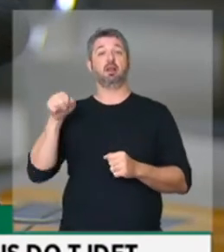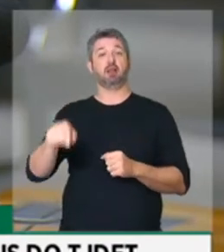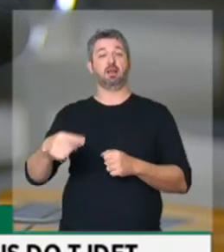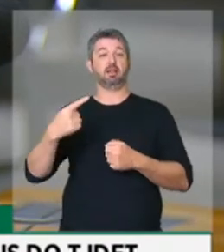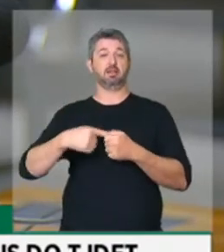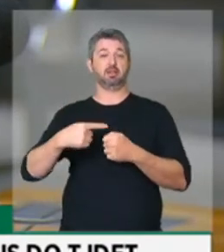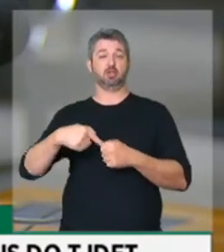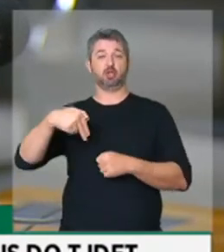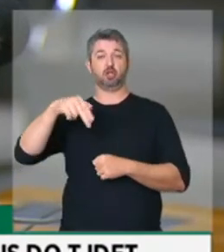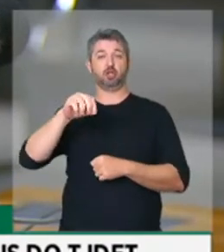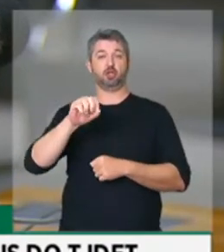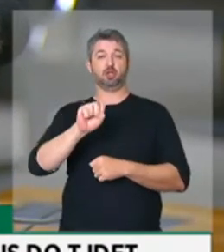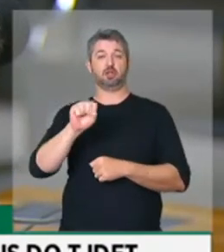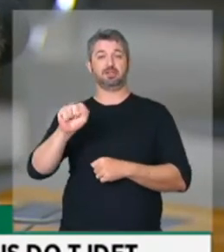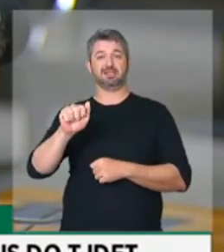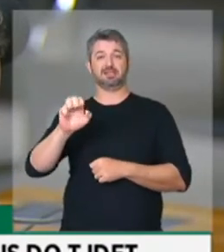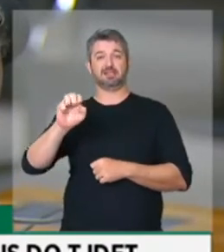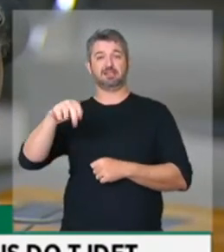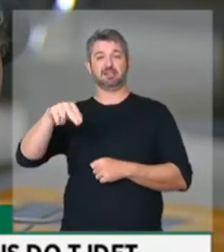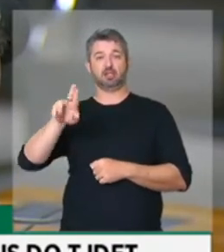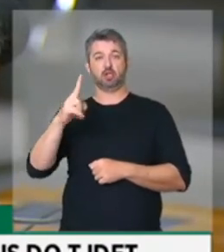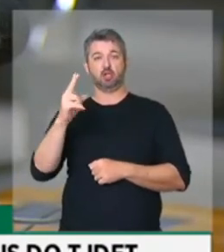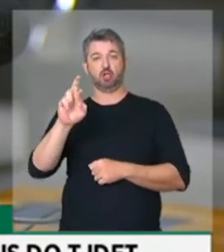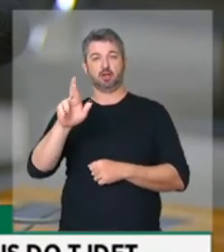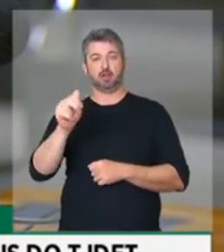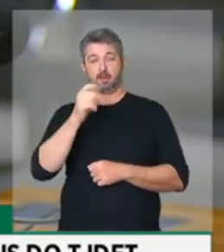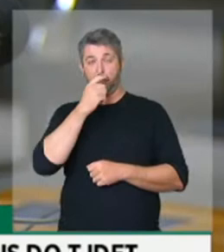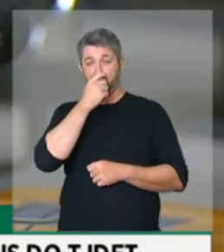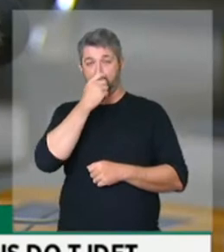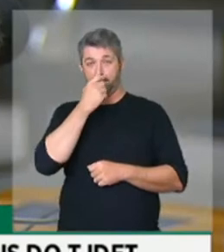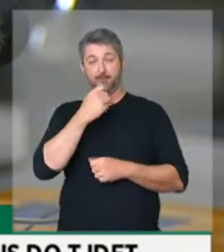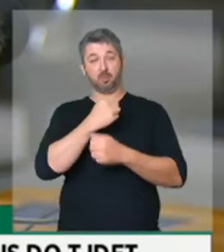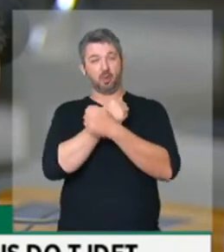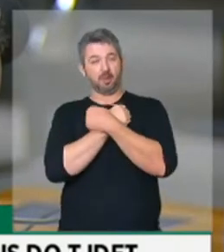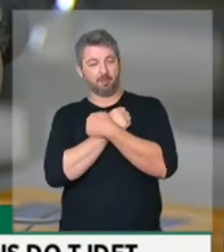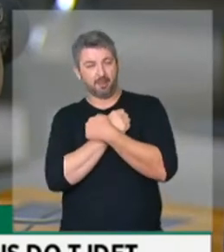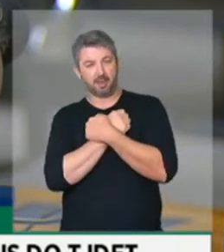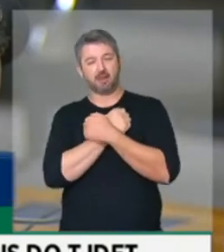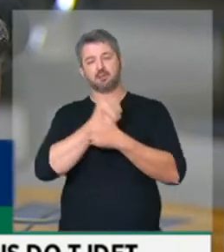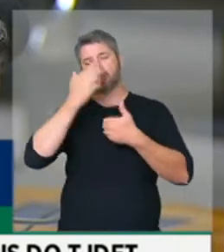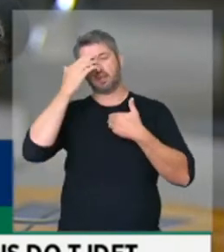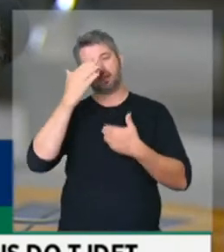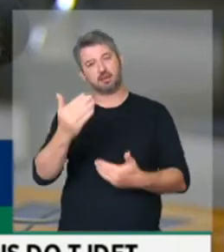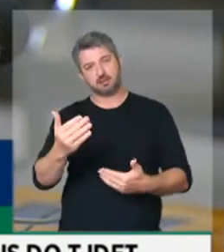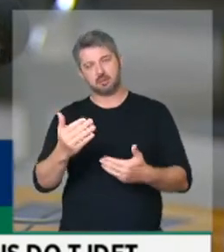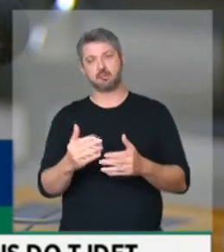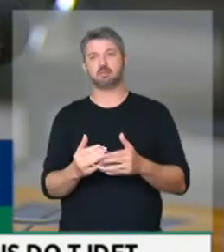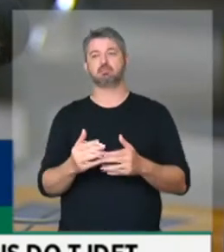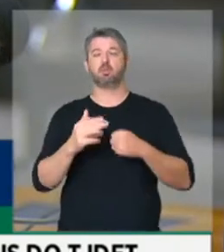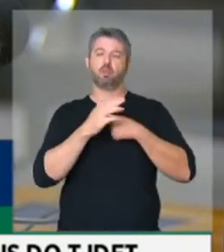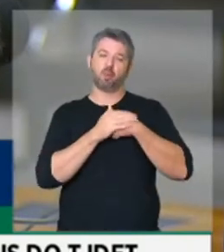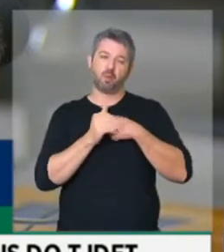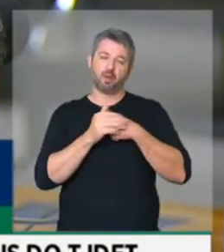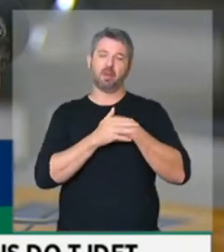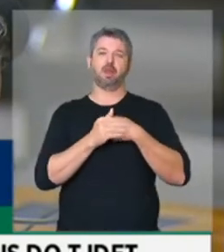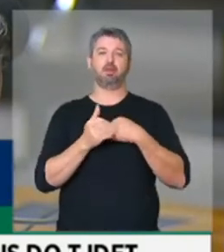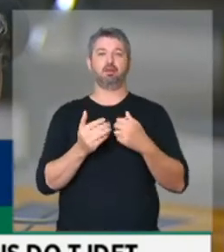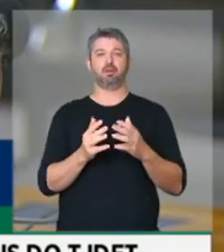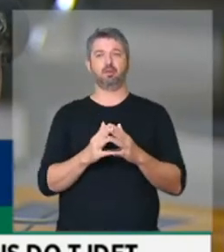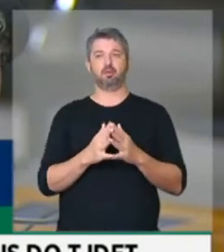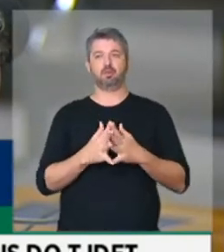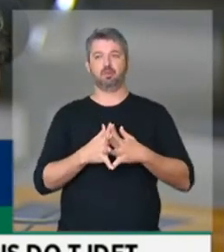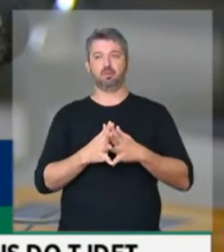Nossa Senhora do Socorro. Portanto, eu deixo aqui o meu abraço, a minha gratidão, o meu carinho